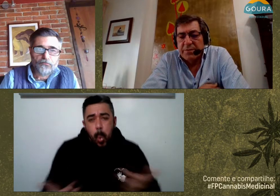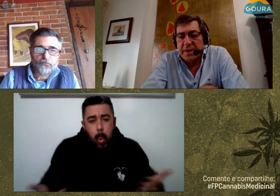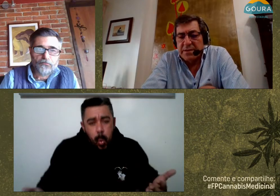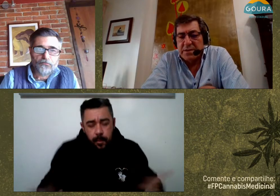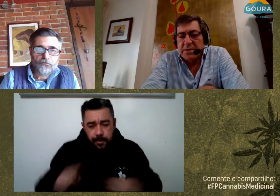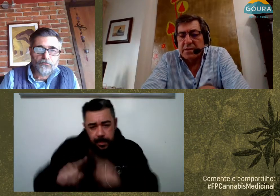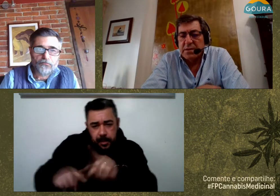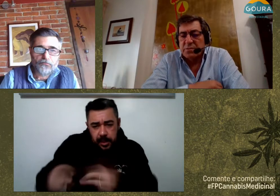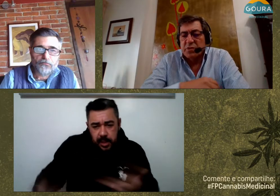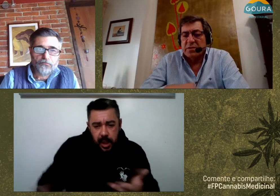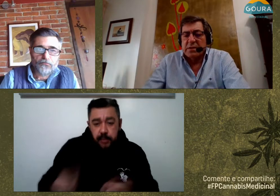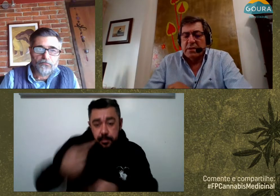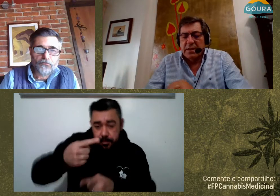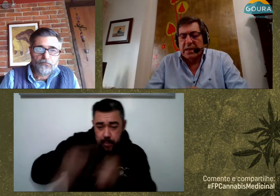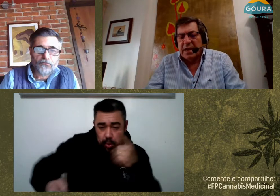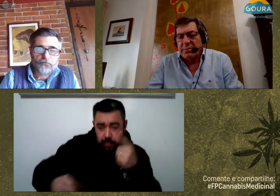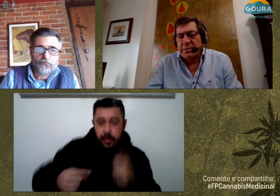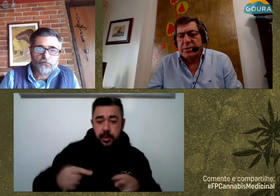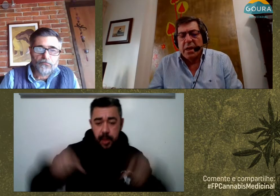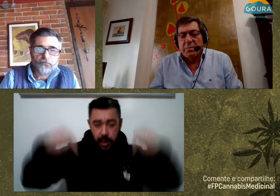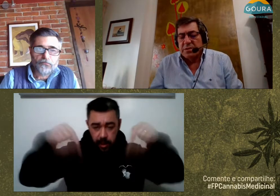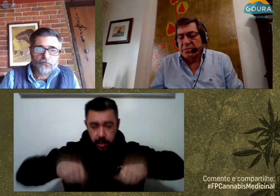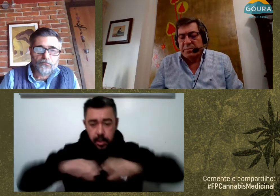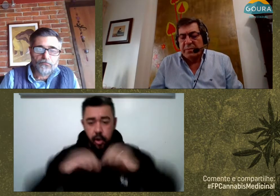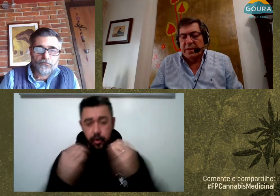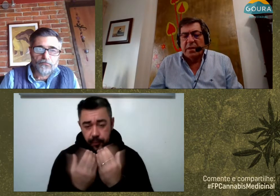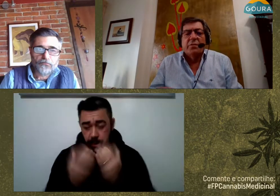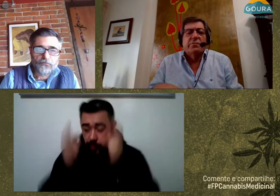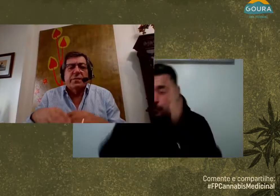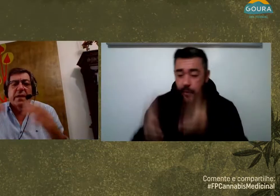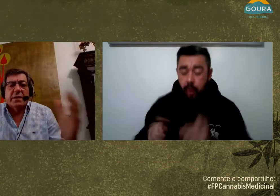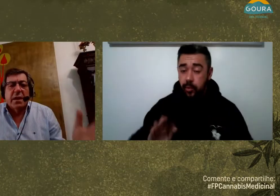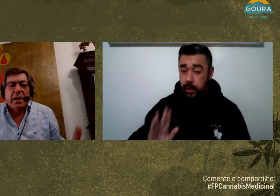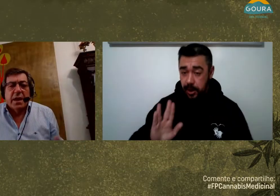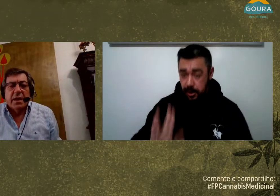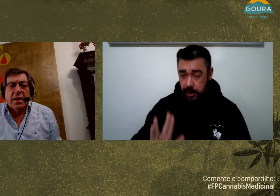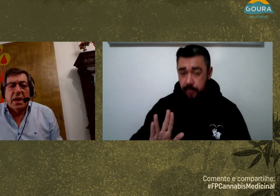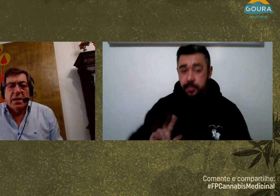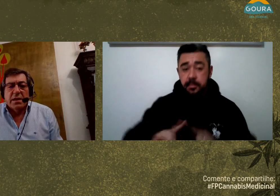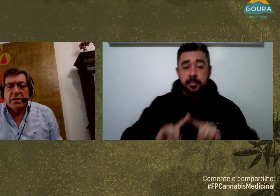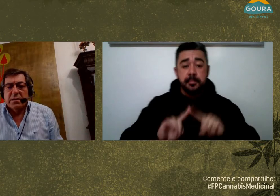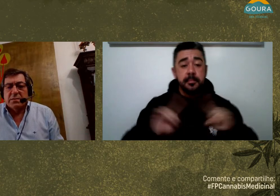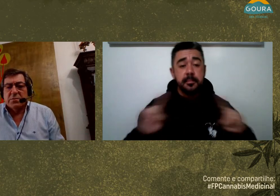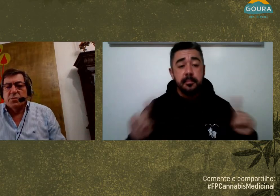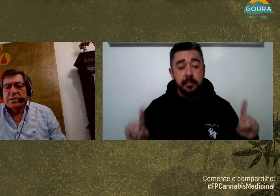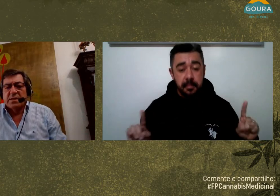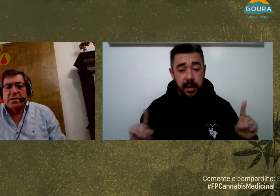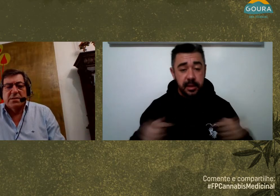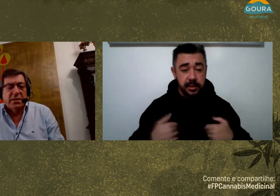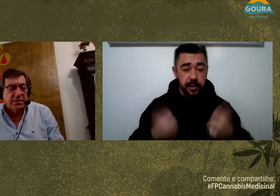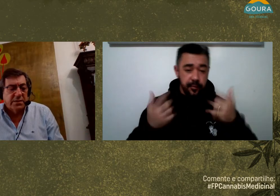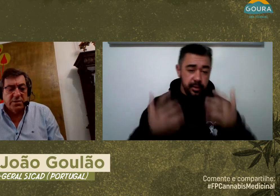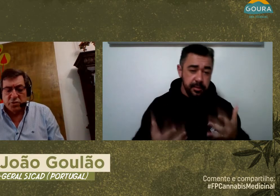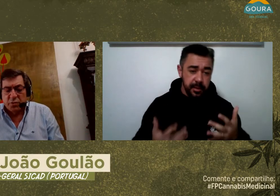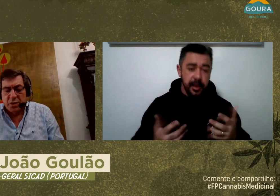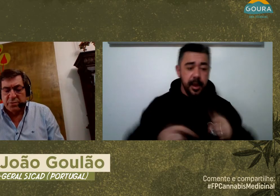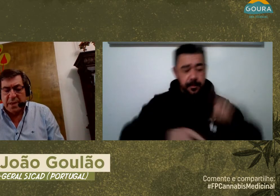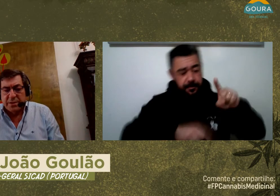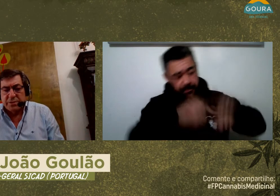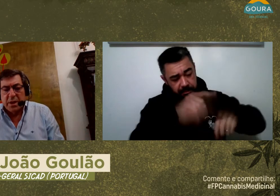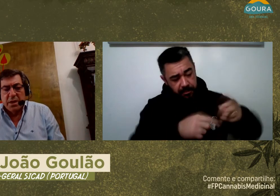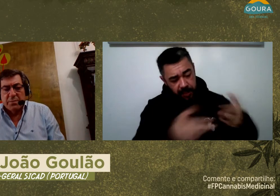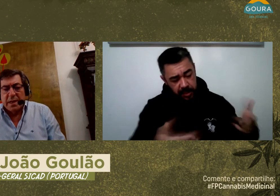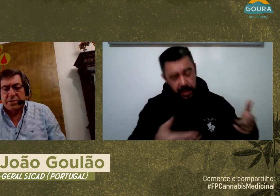esta conferência centra-se muito na cannabis, mas se me permitem eu vou falar em substâncias ilícitas de um